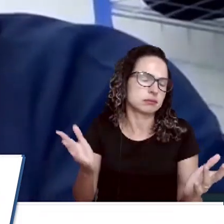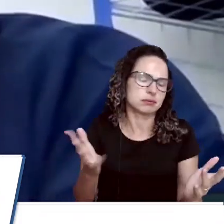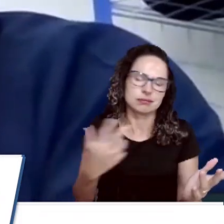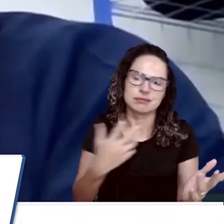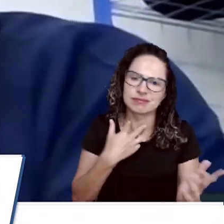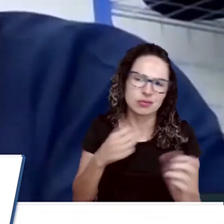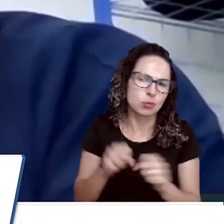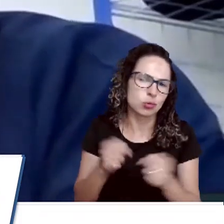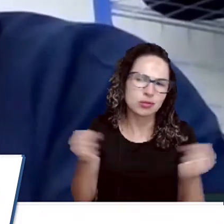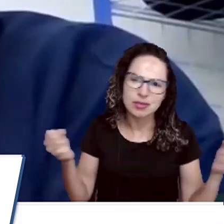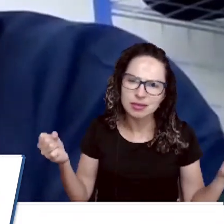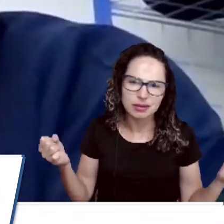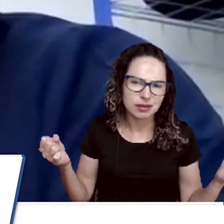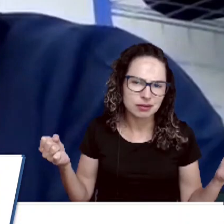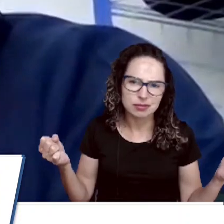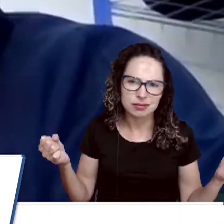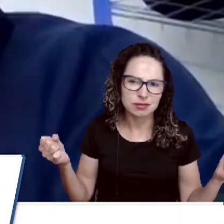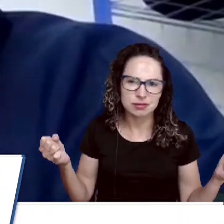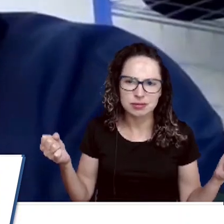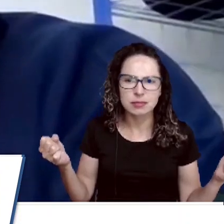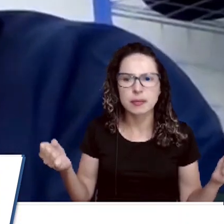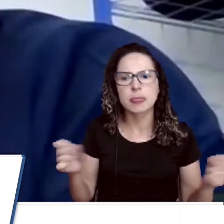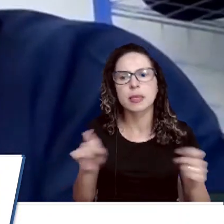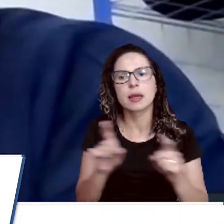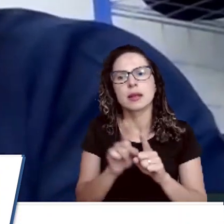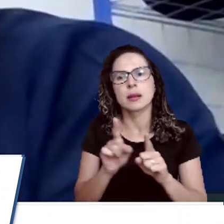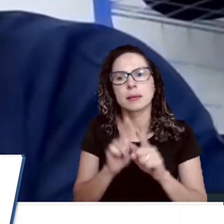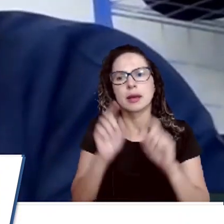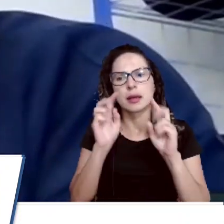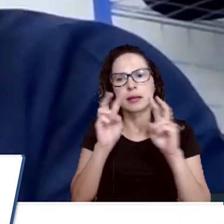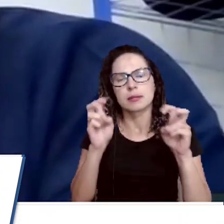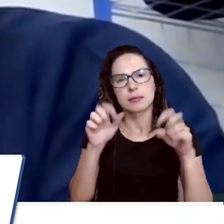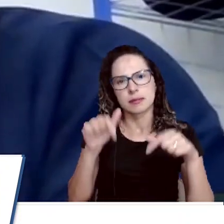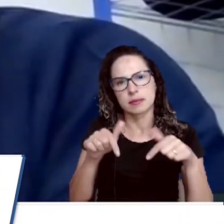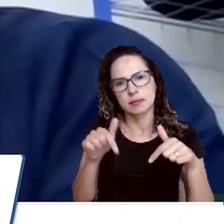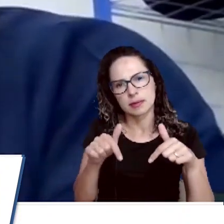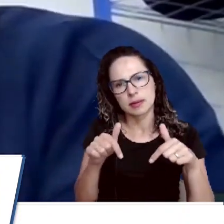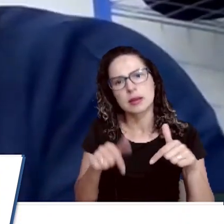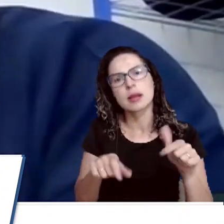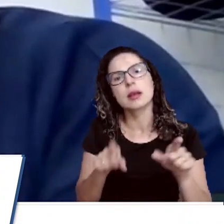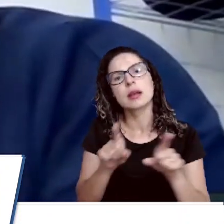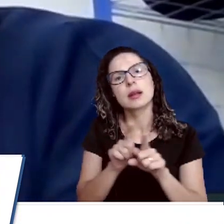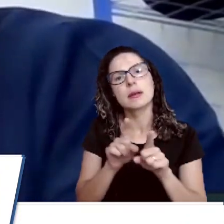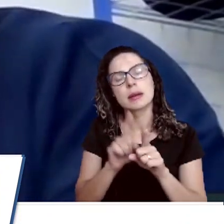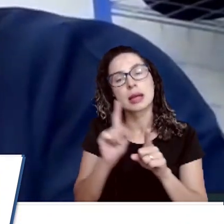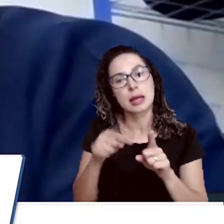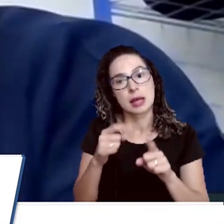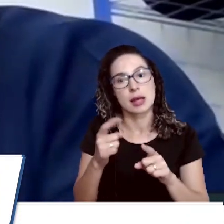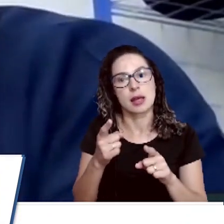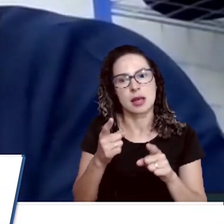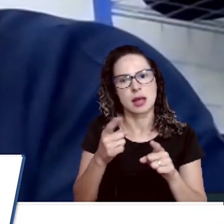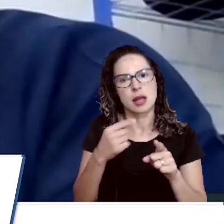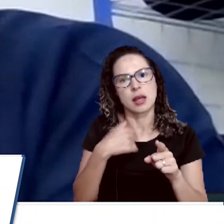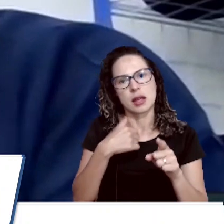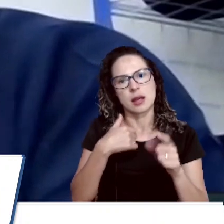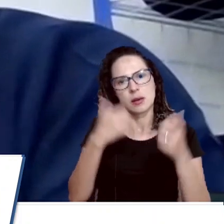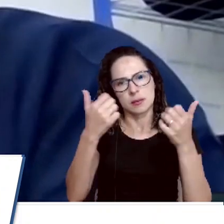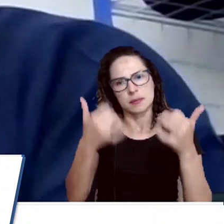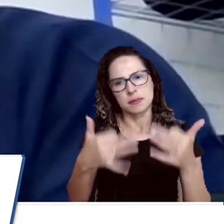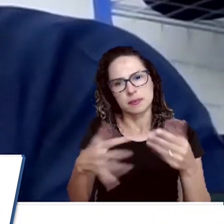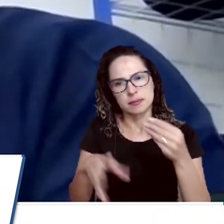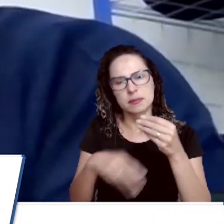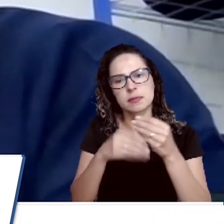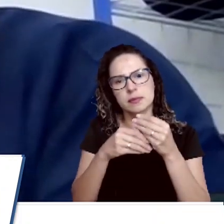E desse percurso aqui, presidente, é uma questão de ordem que eu já vou fazer.